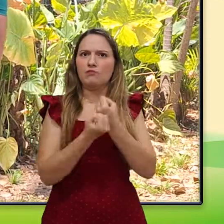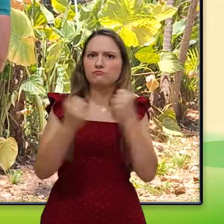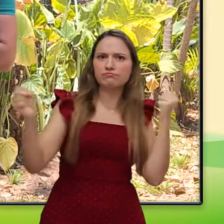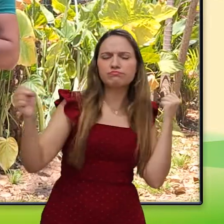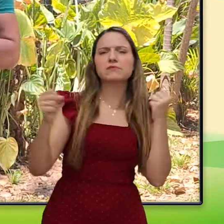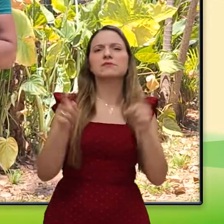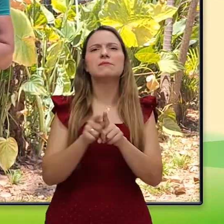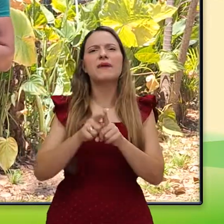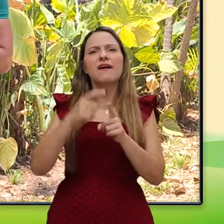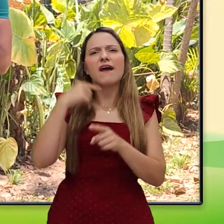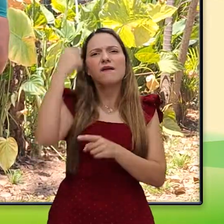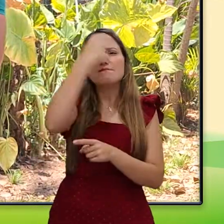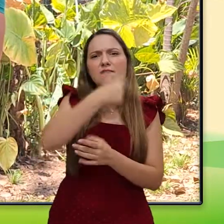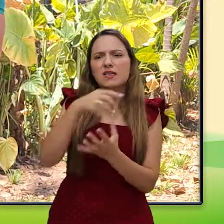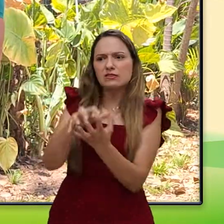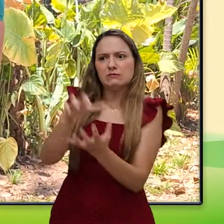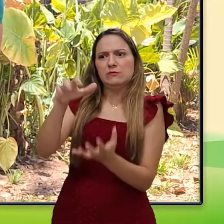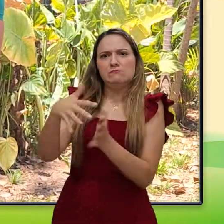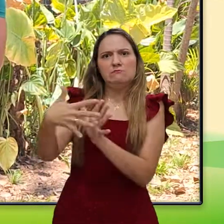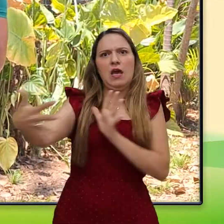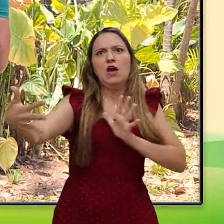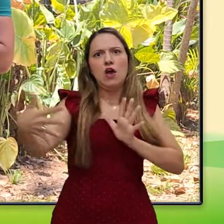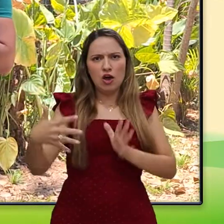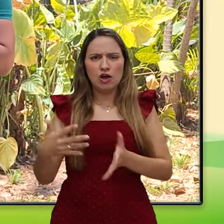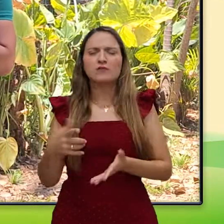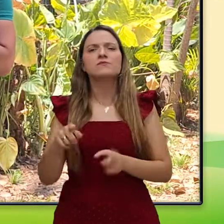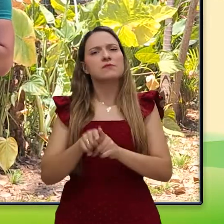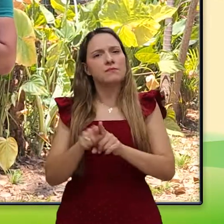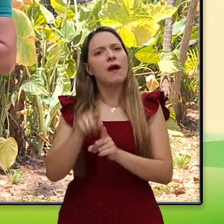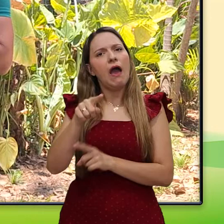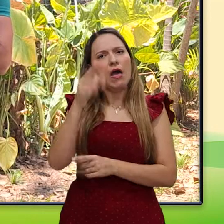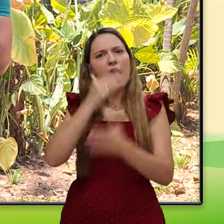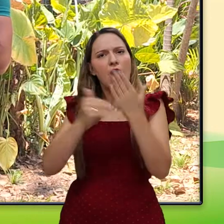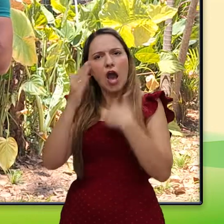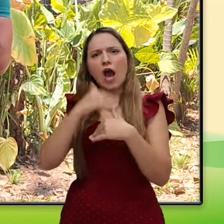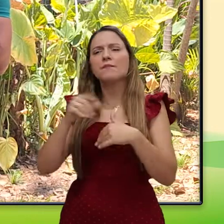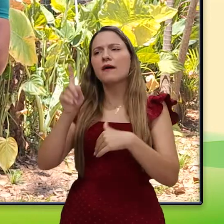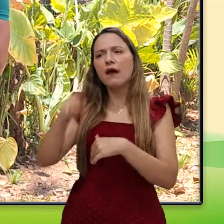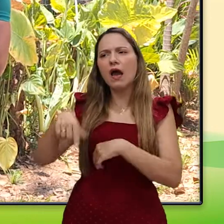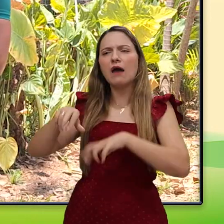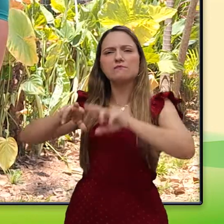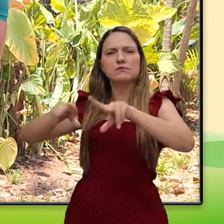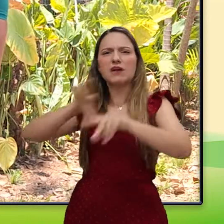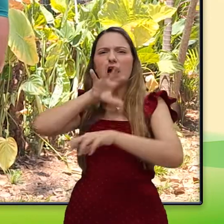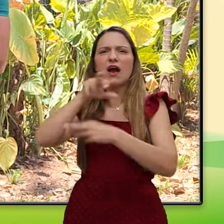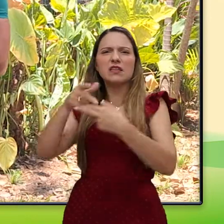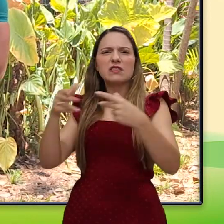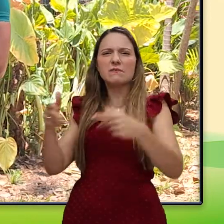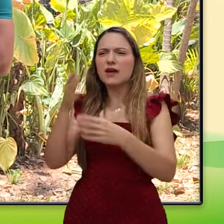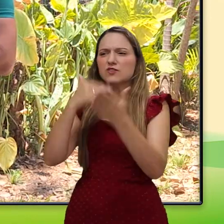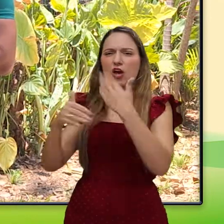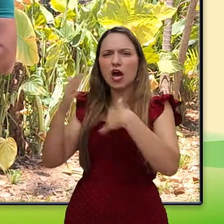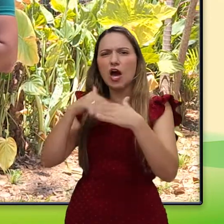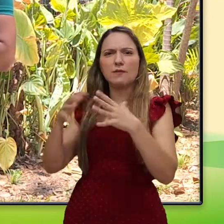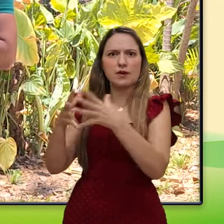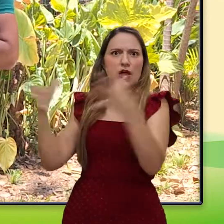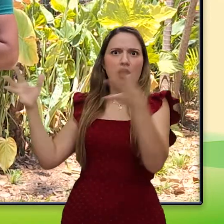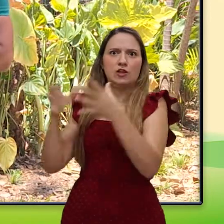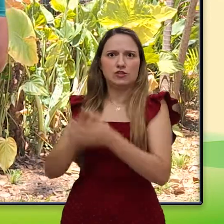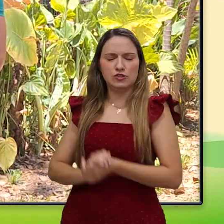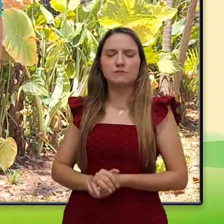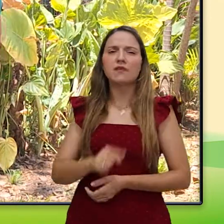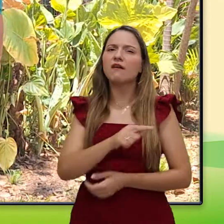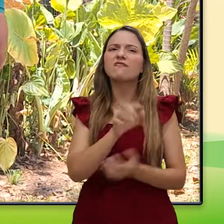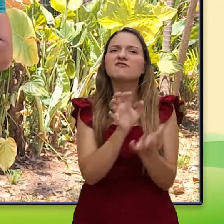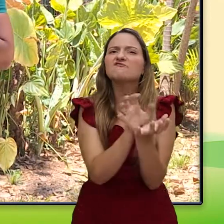dentição maior, formato da cabeça, o comprimento da cauda, e automaticamente os crocodilos eles se alimentam de animais bem maiores. Né? Enquanto